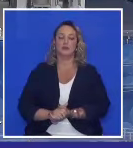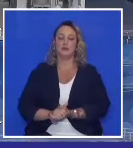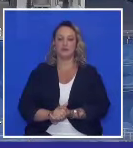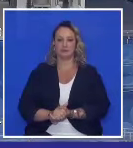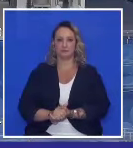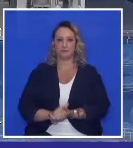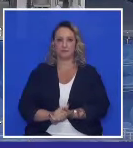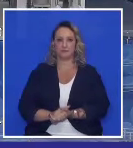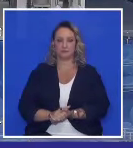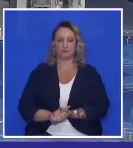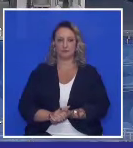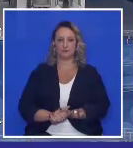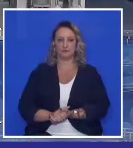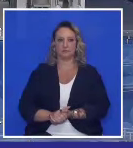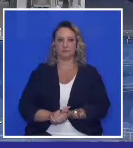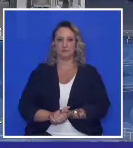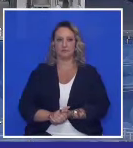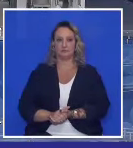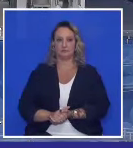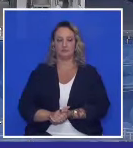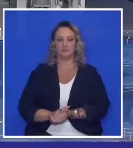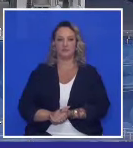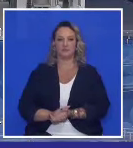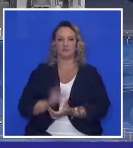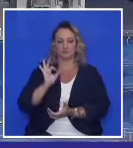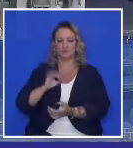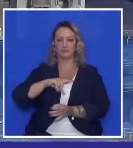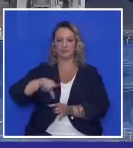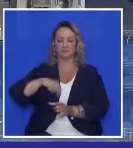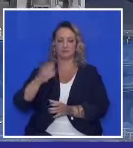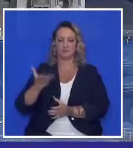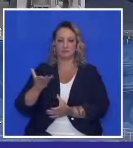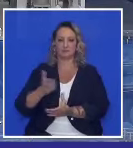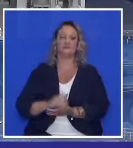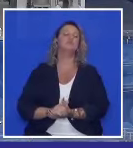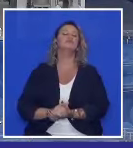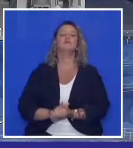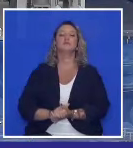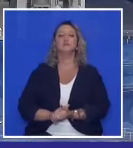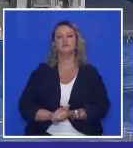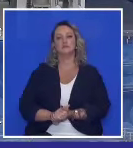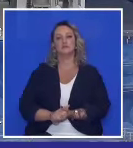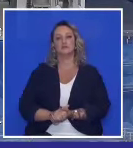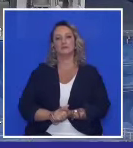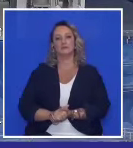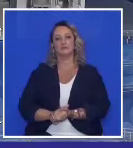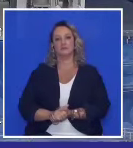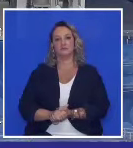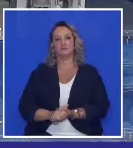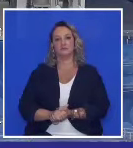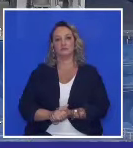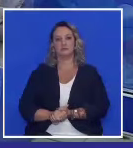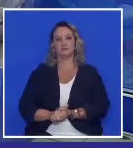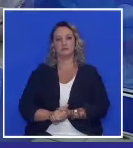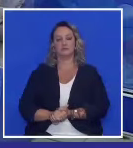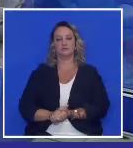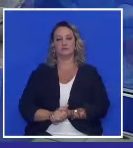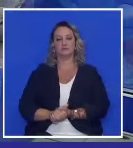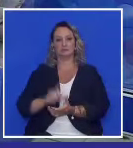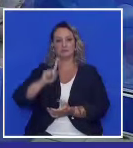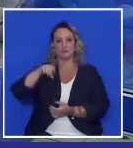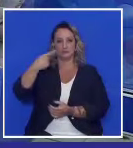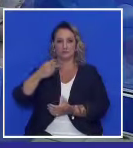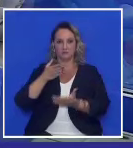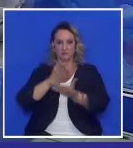61, 21, 53 e 37 foram as cinco dezenas sorteadas no concurso 5.520 da Quina.